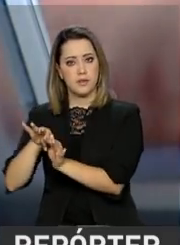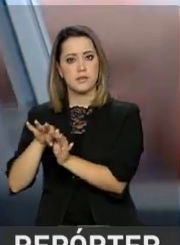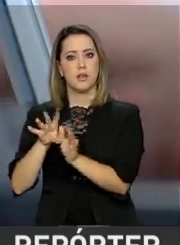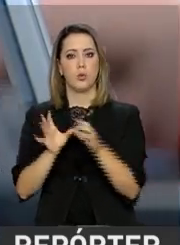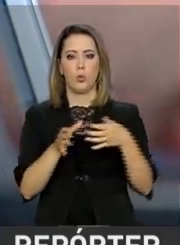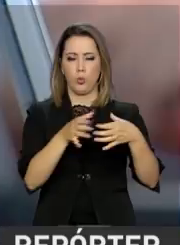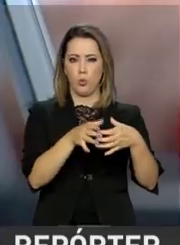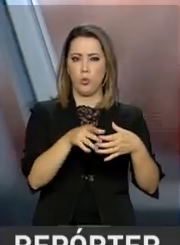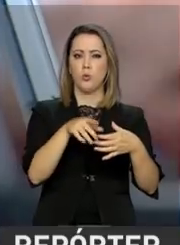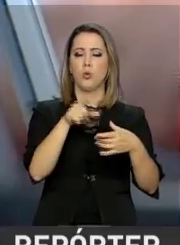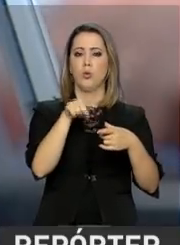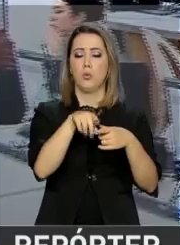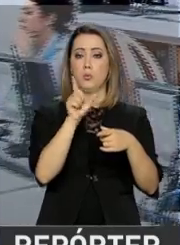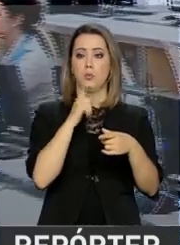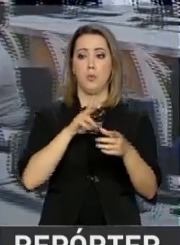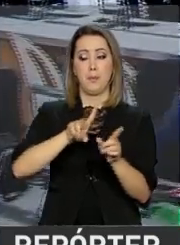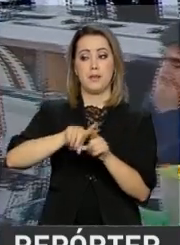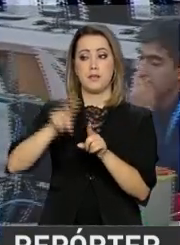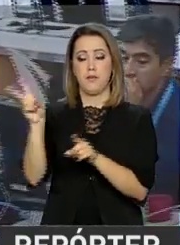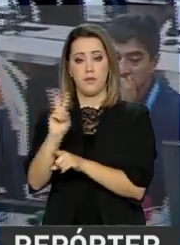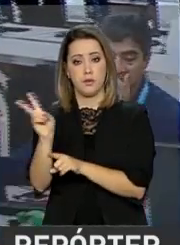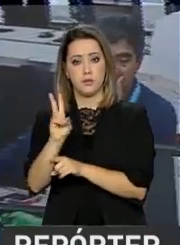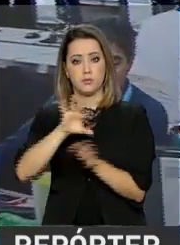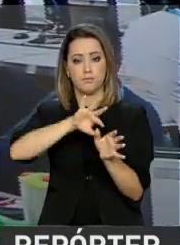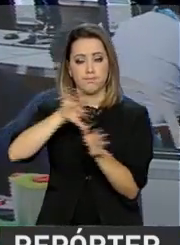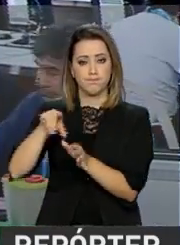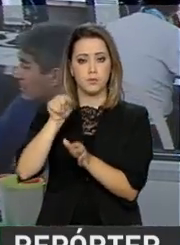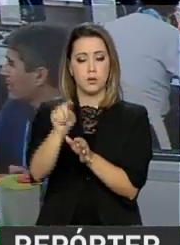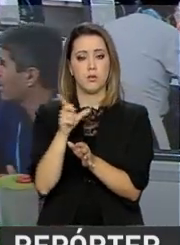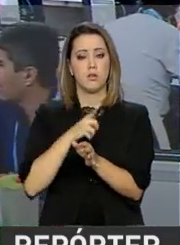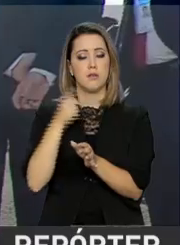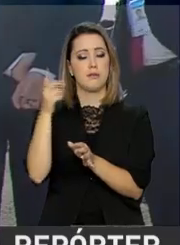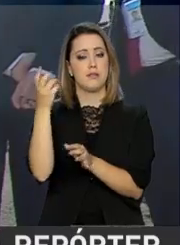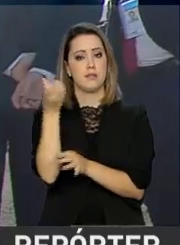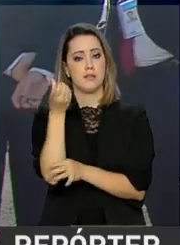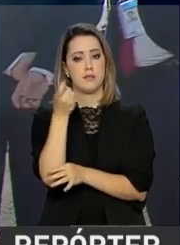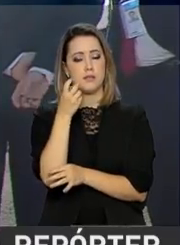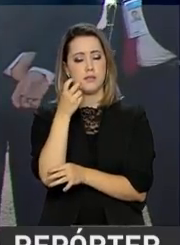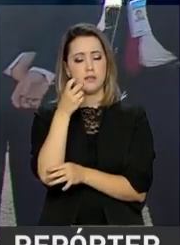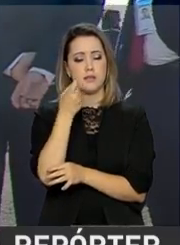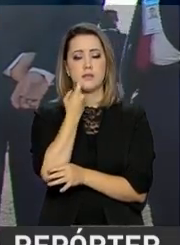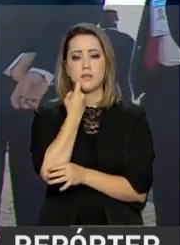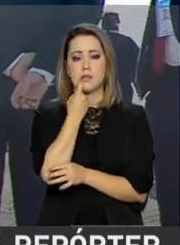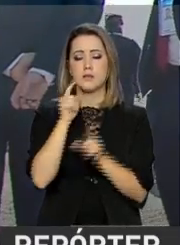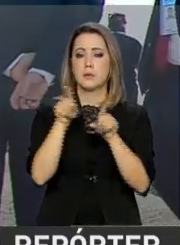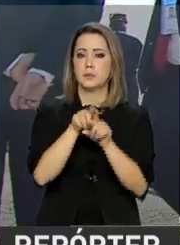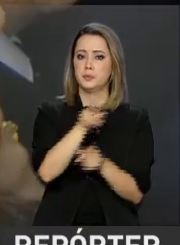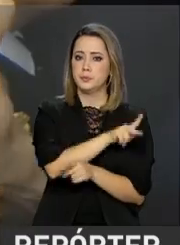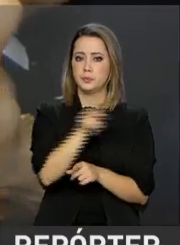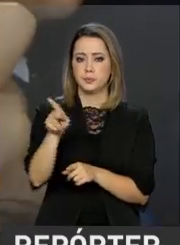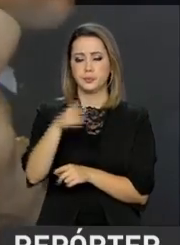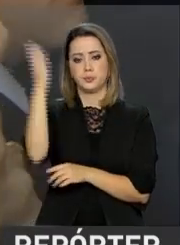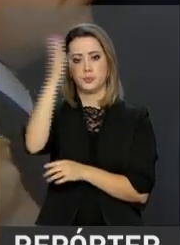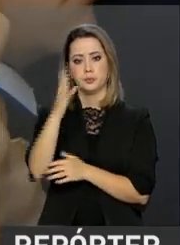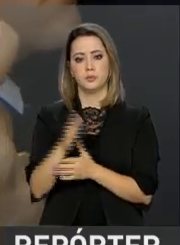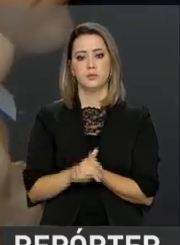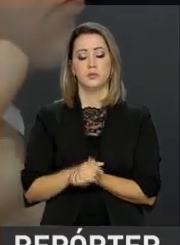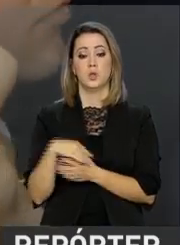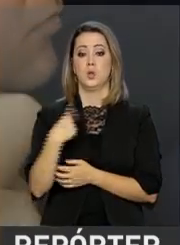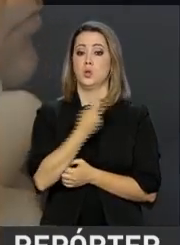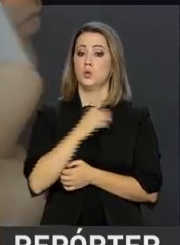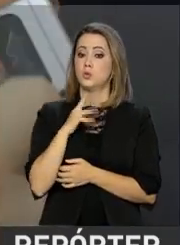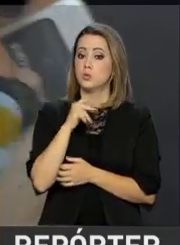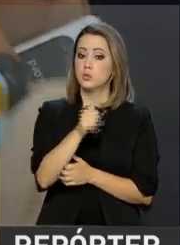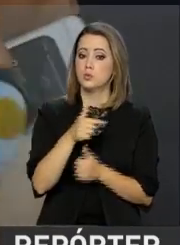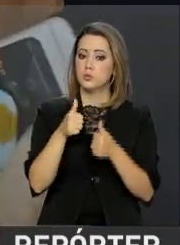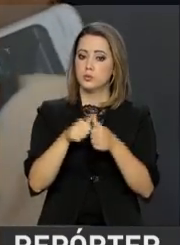passado, deve receber atenção especial nas discussões desta sexta e durante a presidência brasileira. Nós todos temos